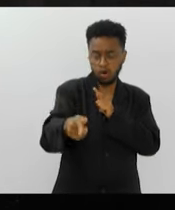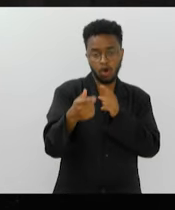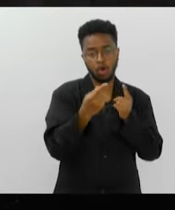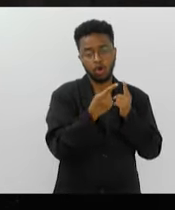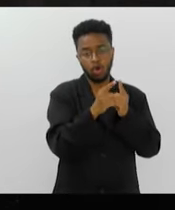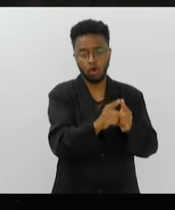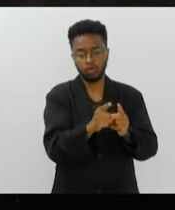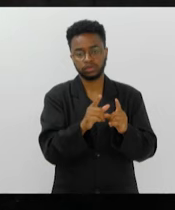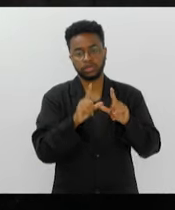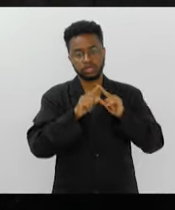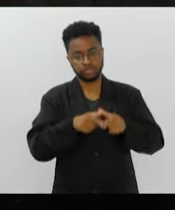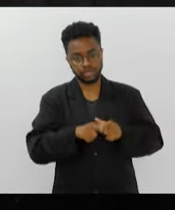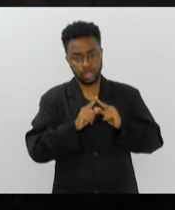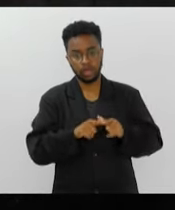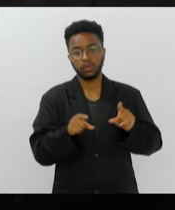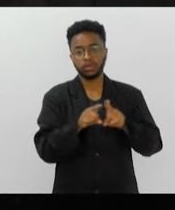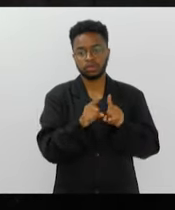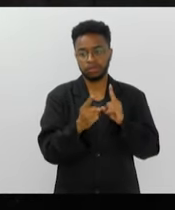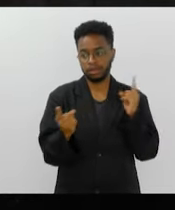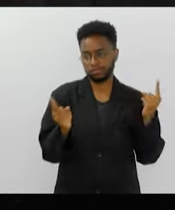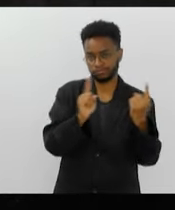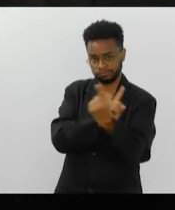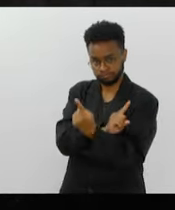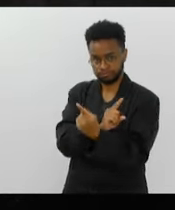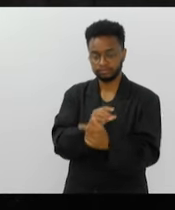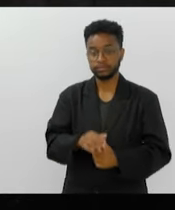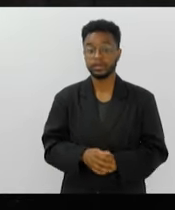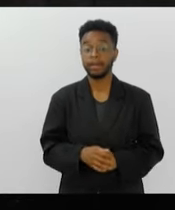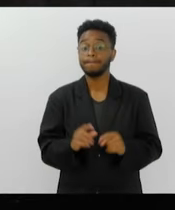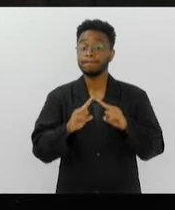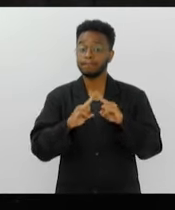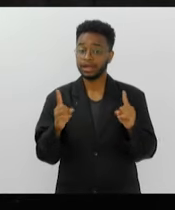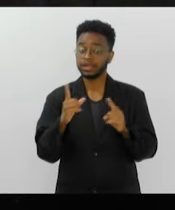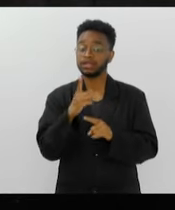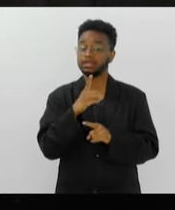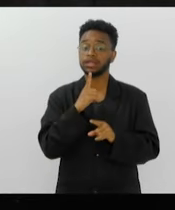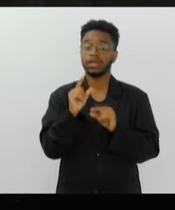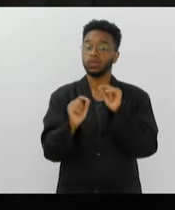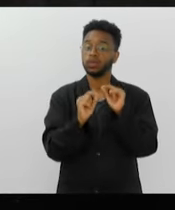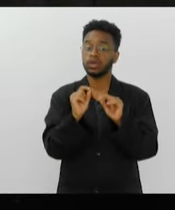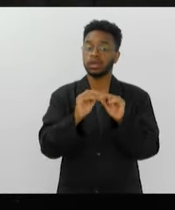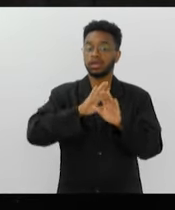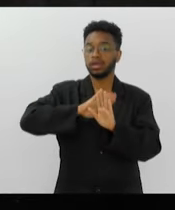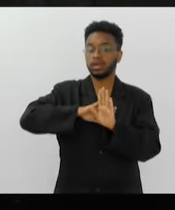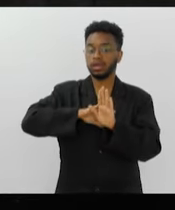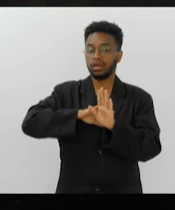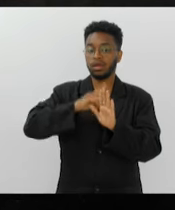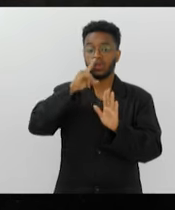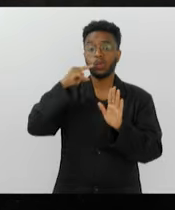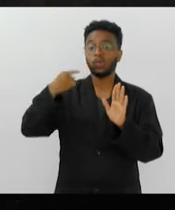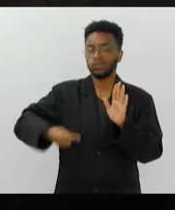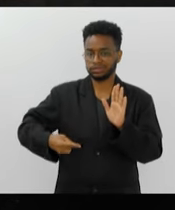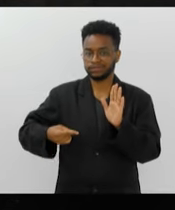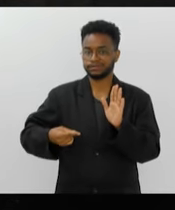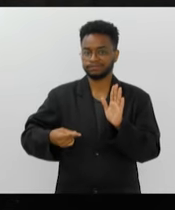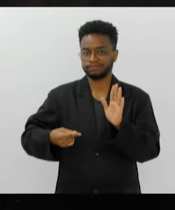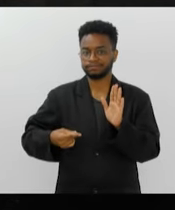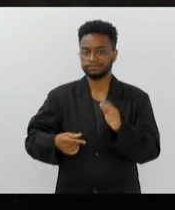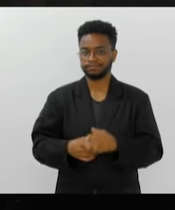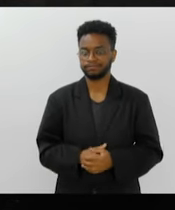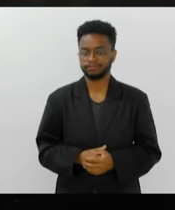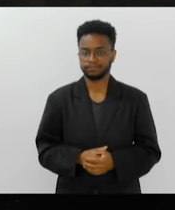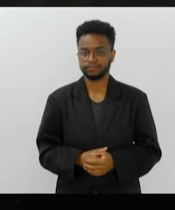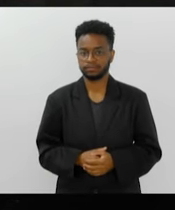vice-versa mas atrás do Irã Está novamente a Rússia e